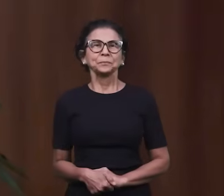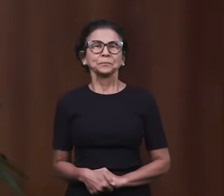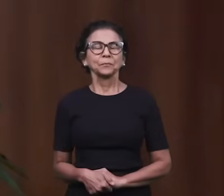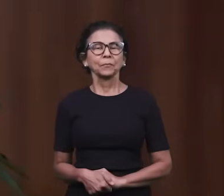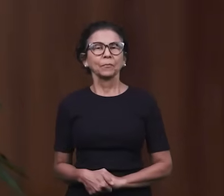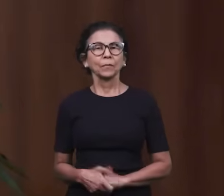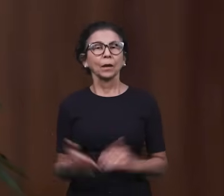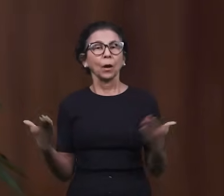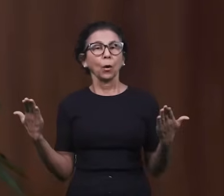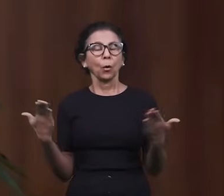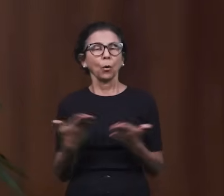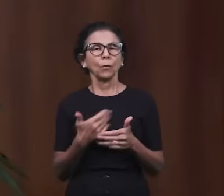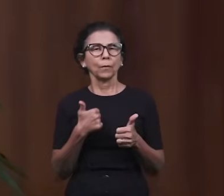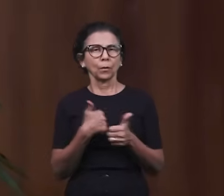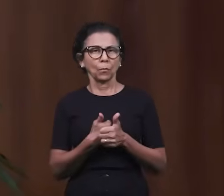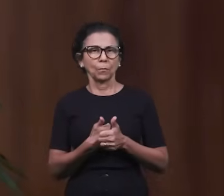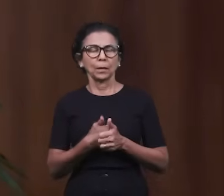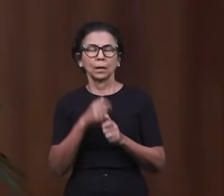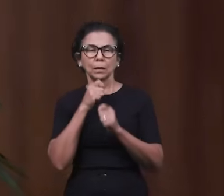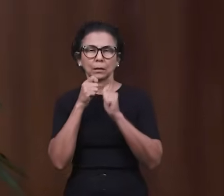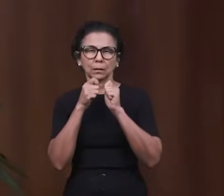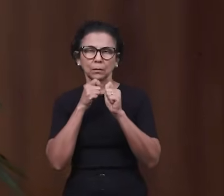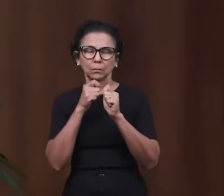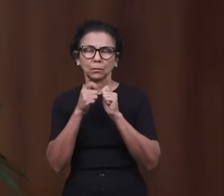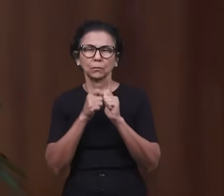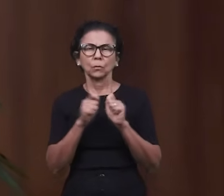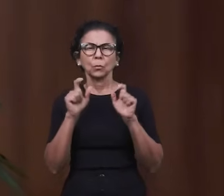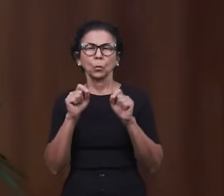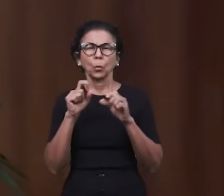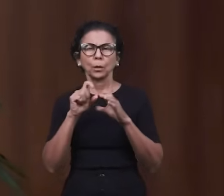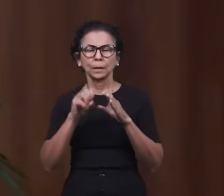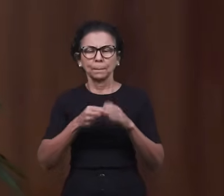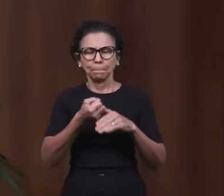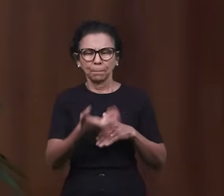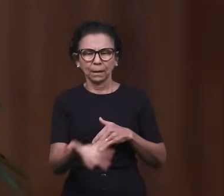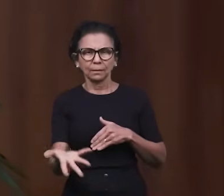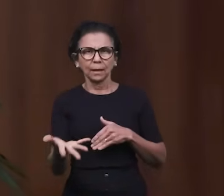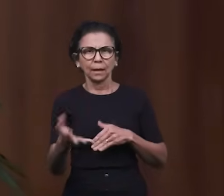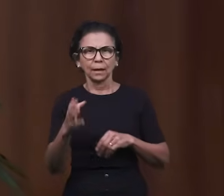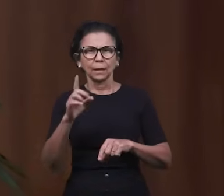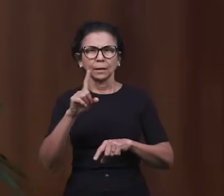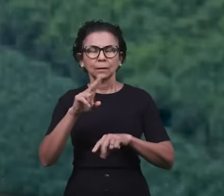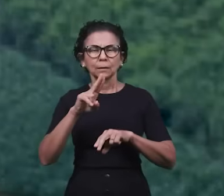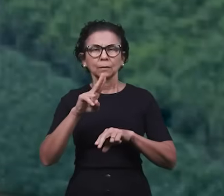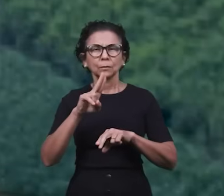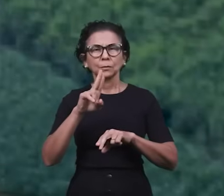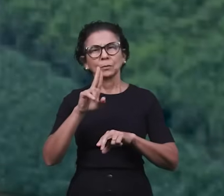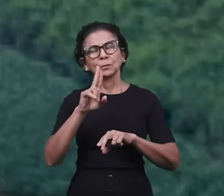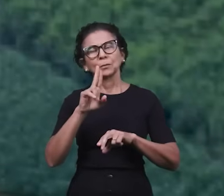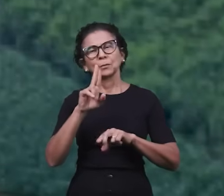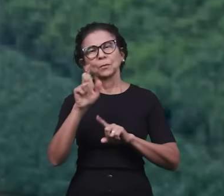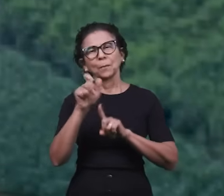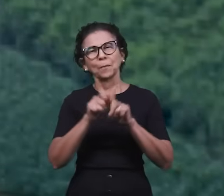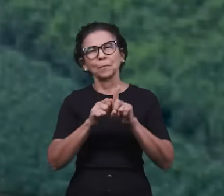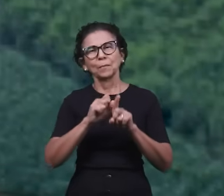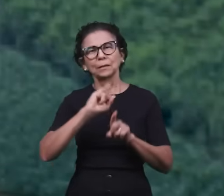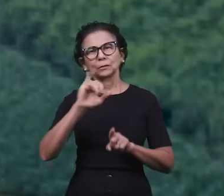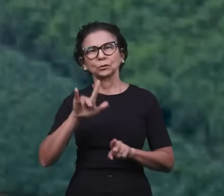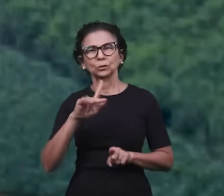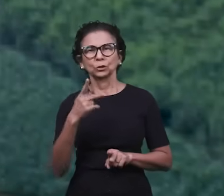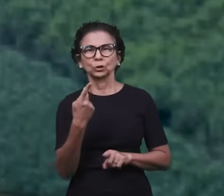de hoje, você vai acompanhar uma reportagem sobre o que plantar no mês de julho. Veja também uma